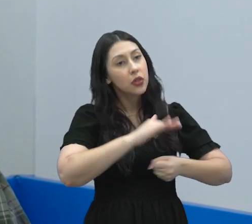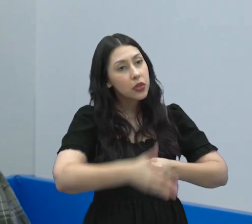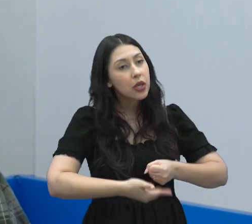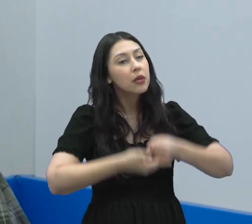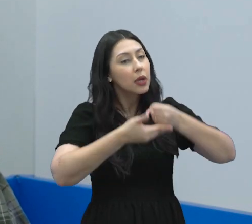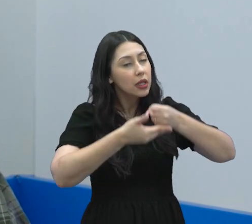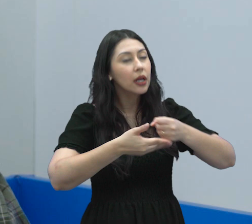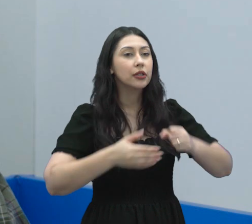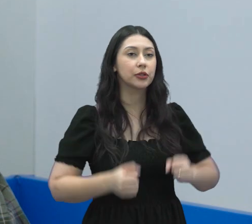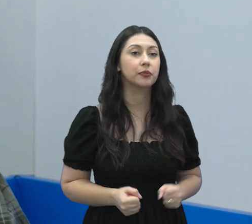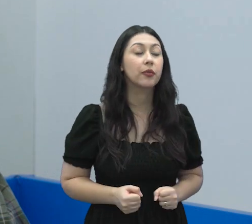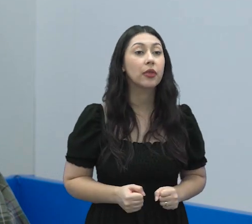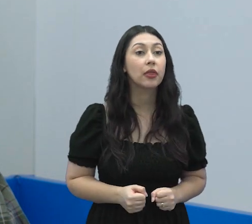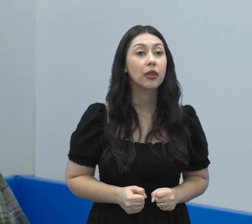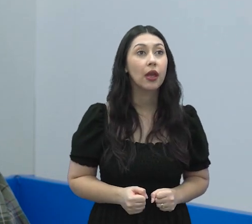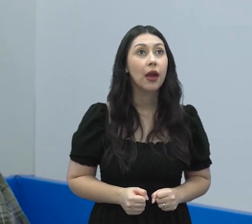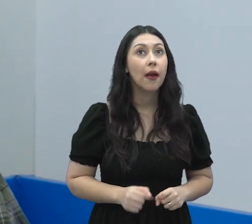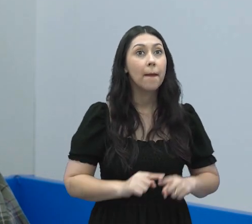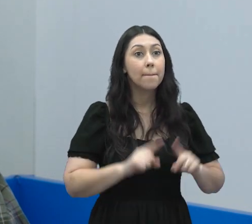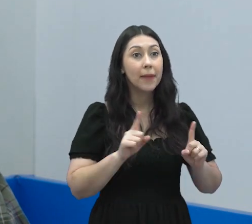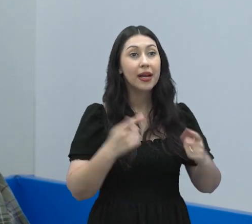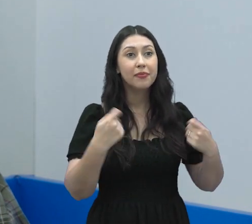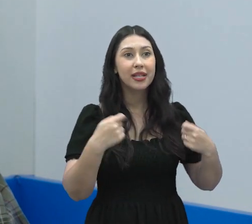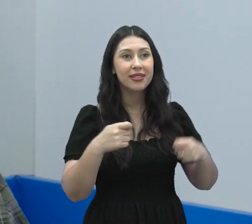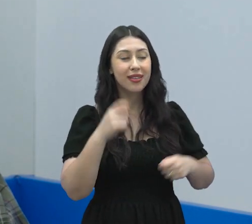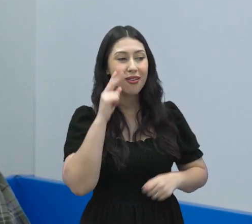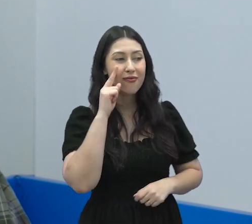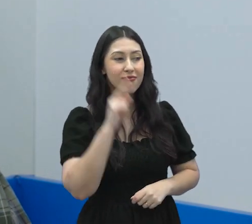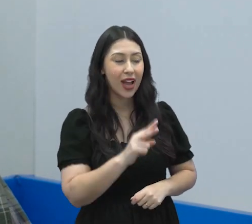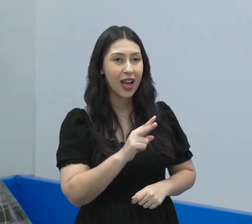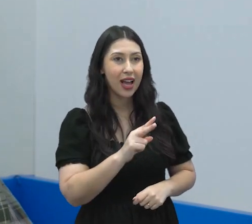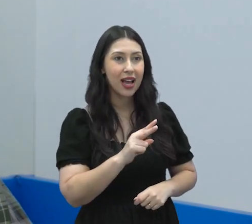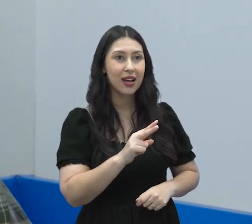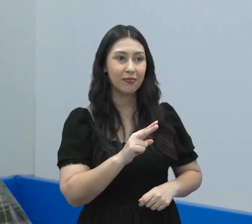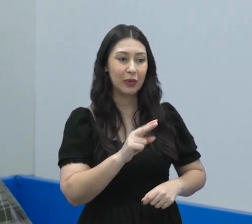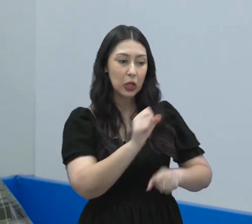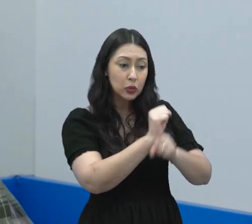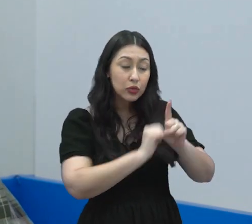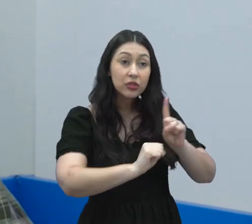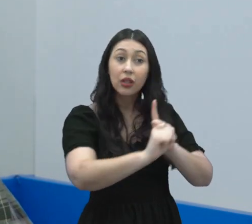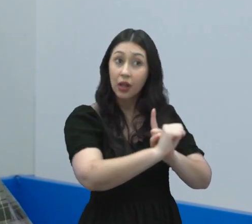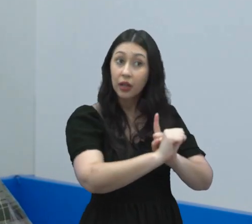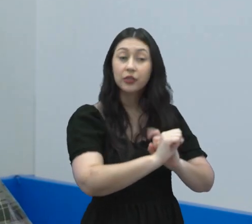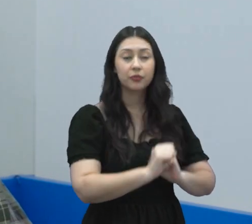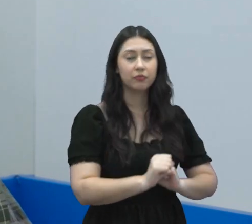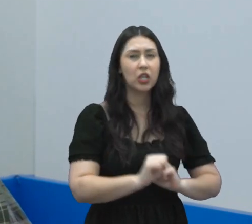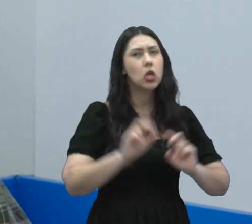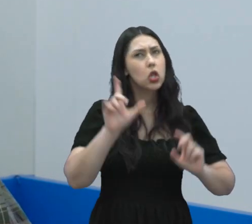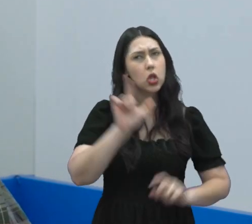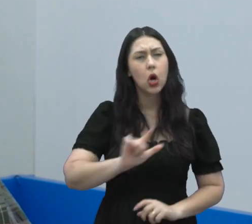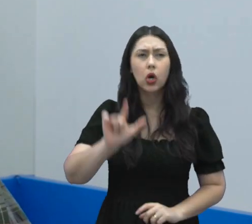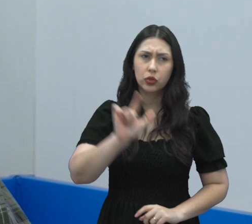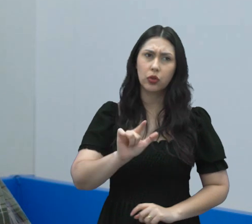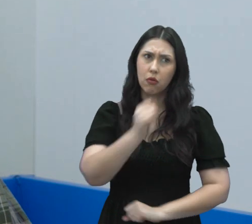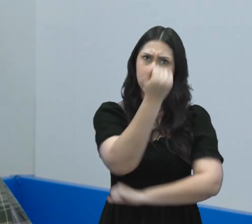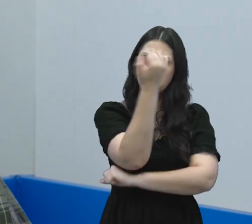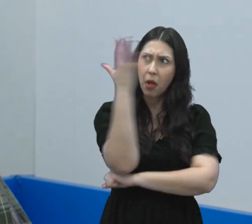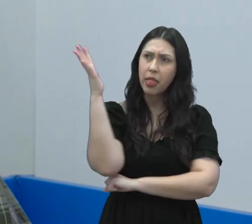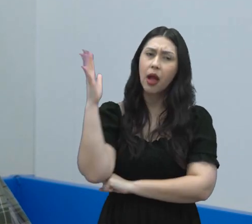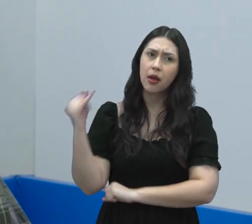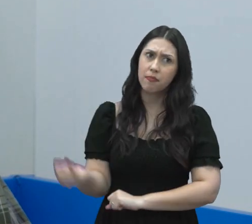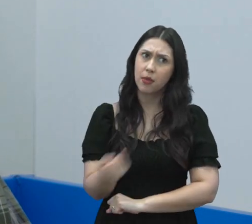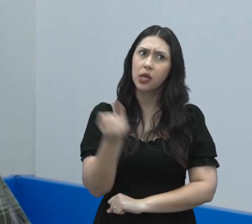bem-estar nós pensarmos na questão social. Lógico que a questão ambiental é fundamental